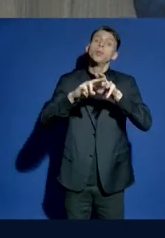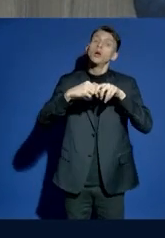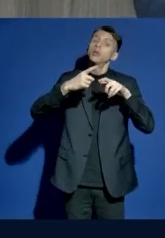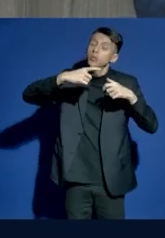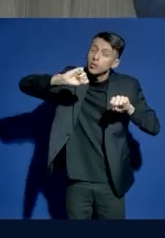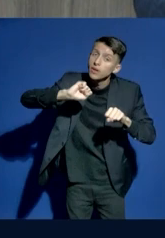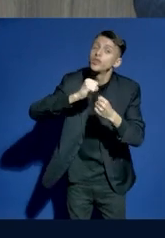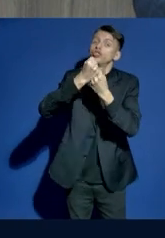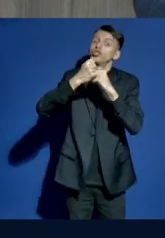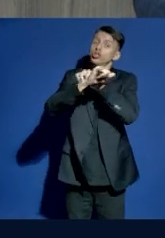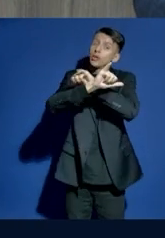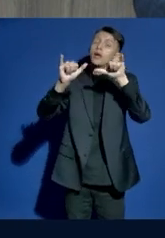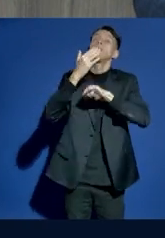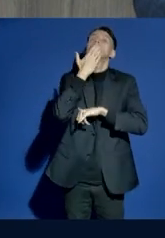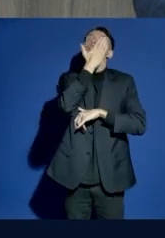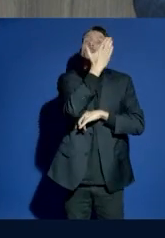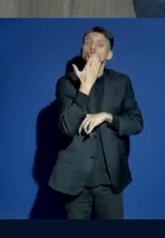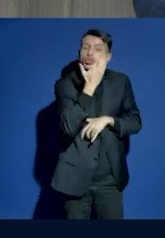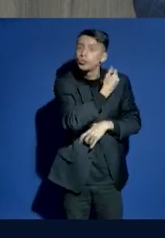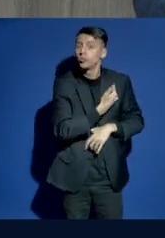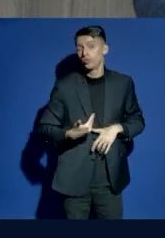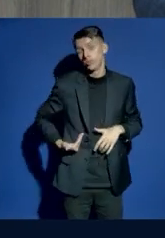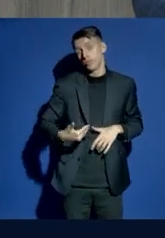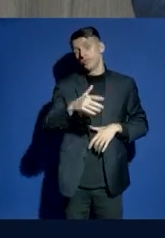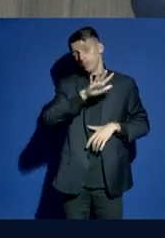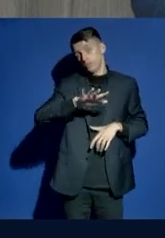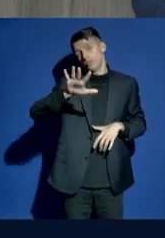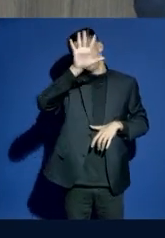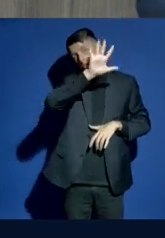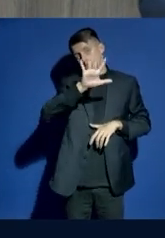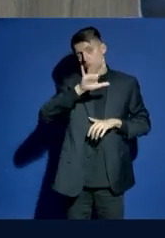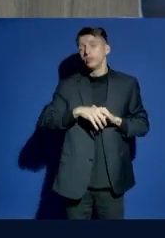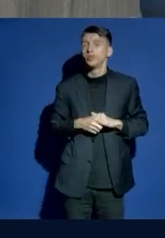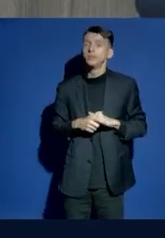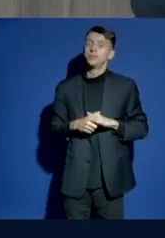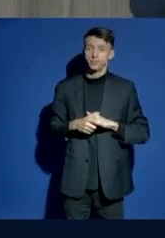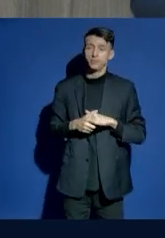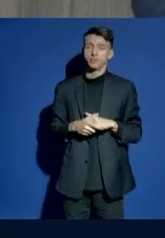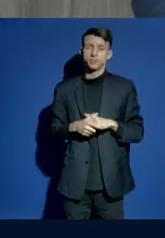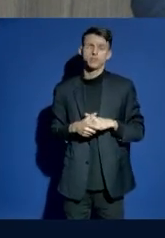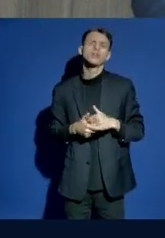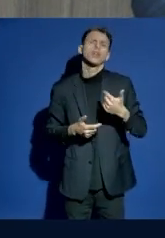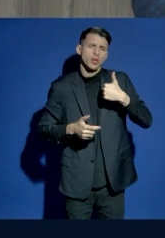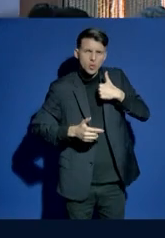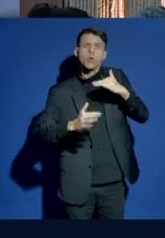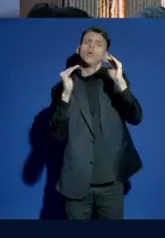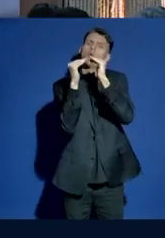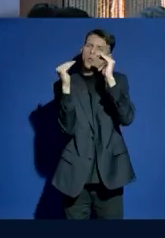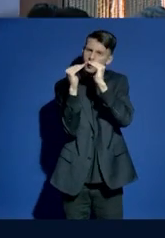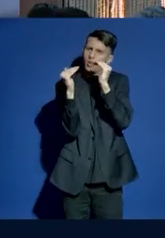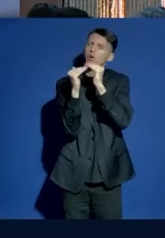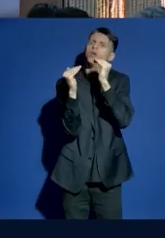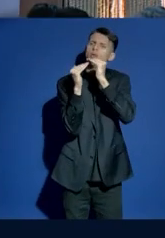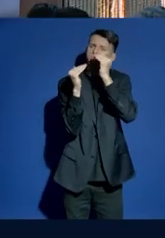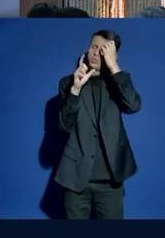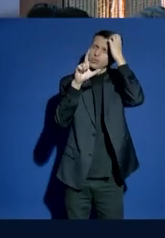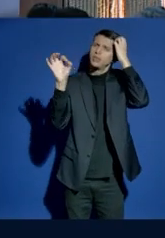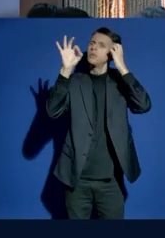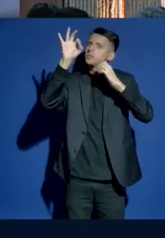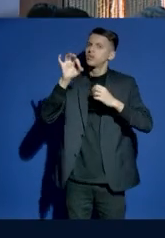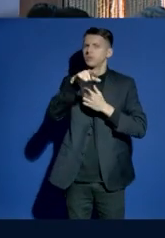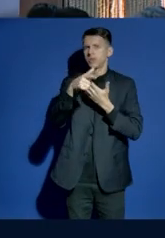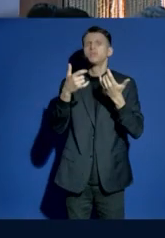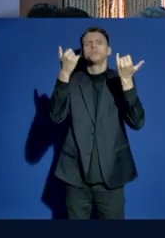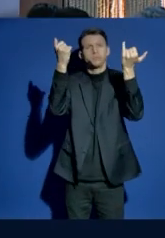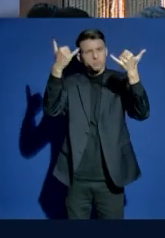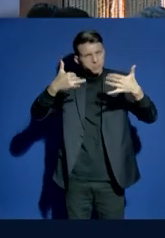defendido e pedido para as lideranças a nível nacional. Eu ecoo 100% as palavras do Erasmo aqui,